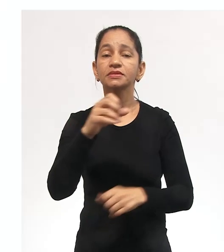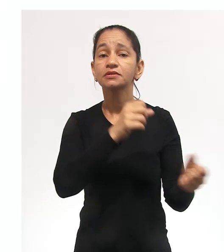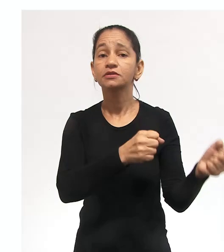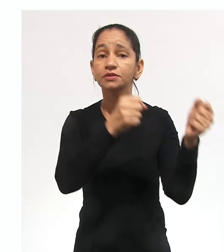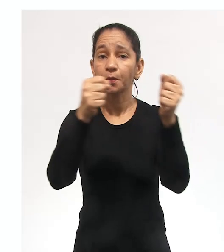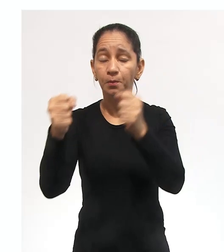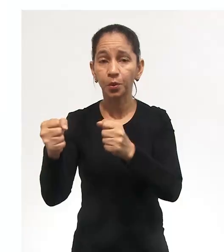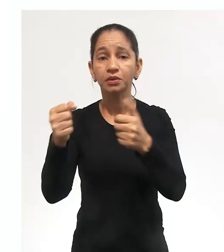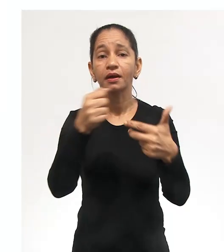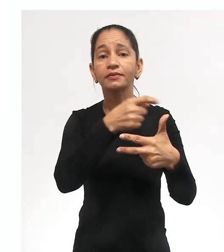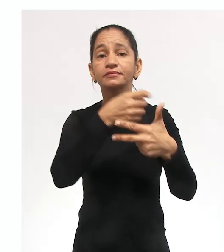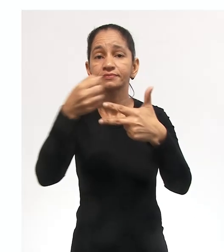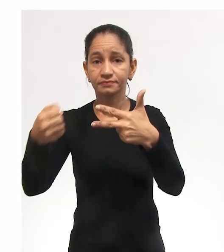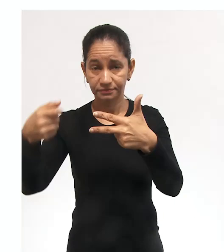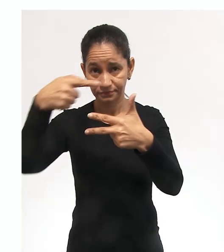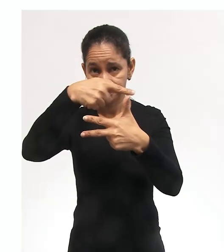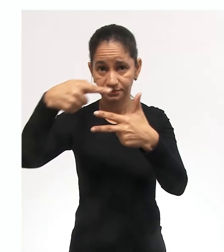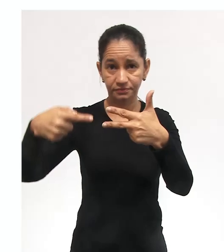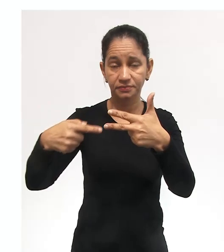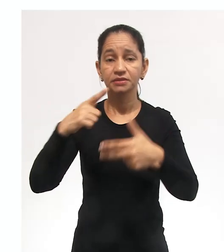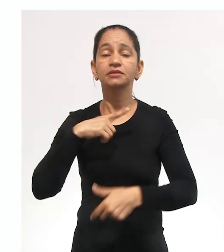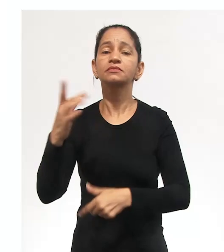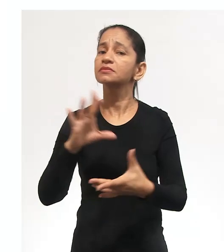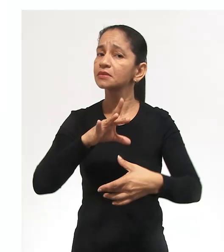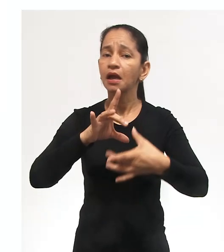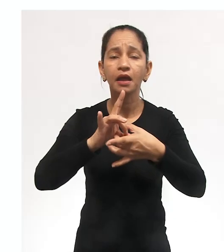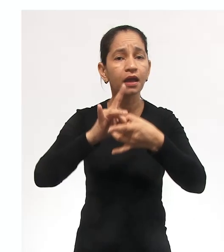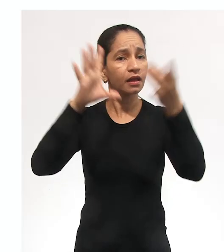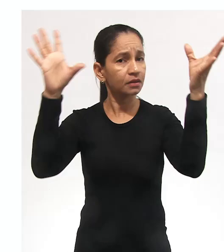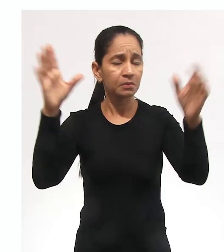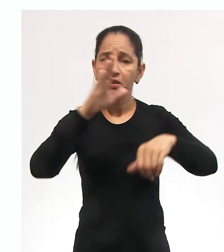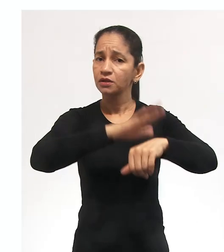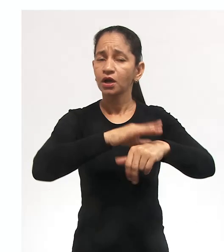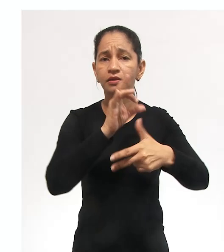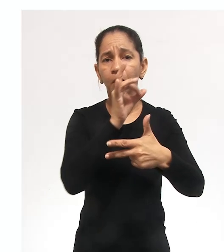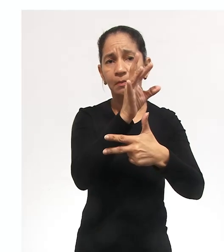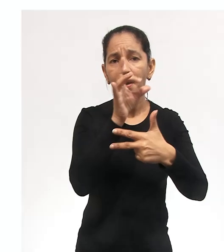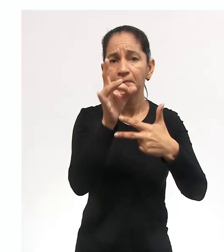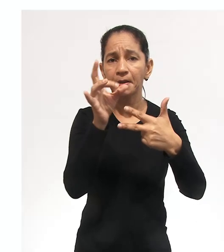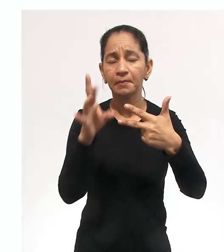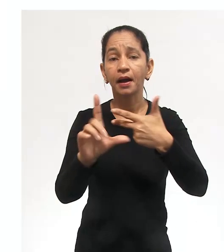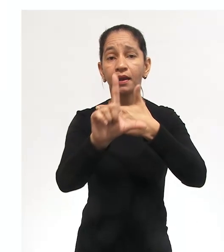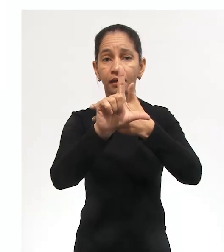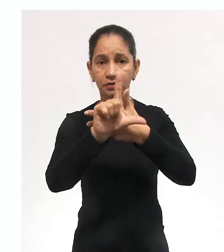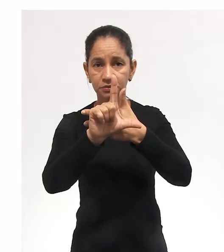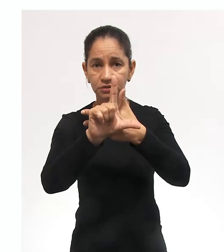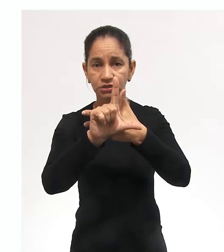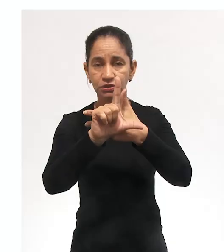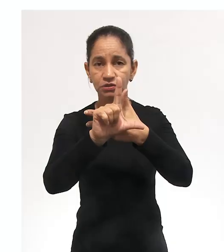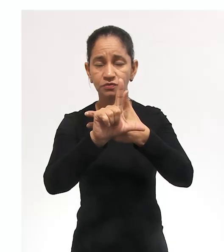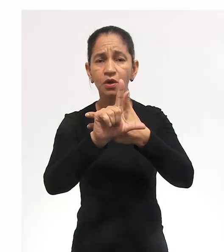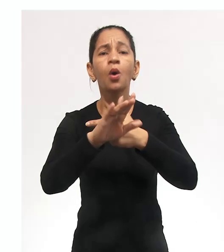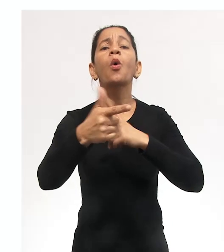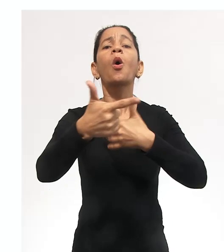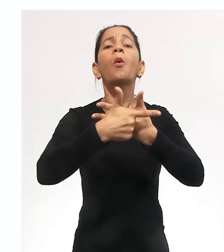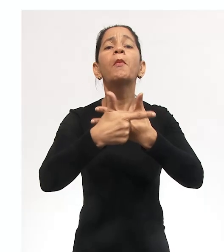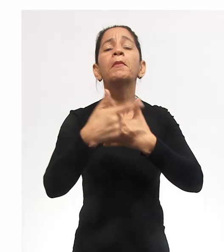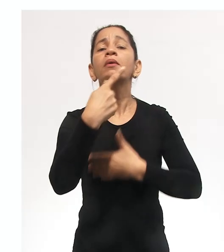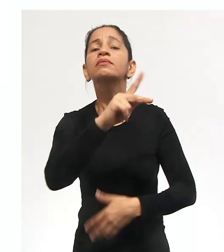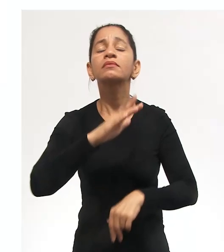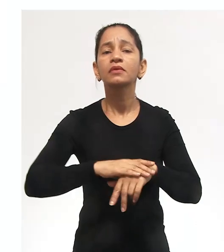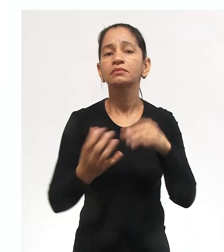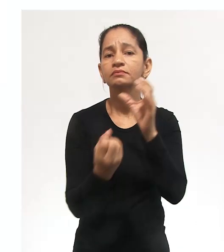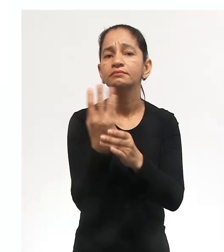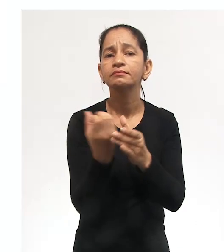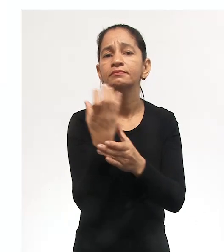da União, né, independentes e harmônicos entre si, o quê? São 3, né? Ó, legislativo. Qual é o papel do legislativo? Criar